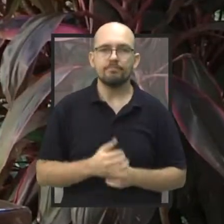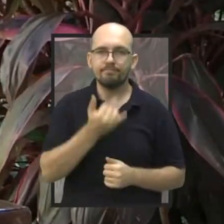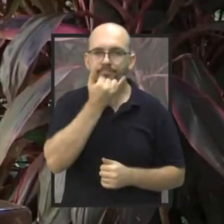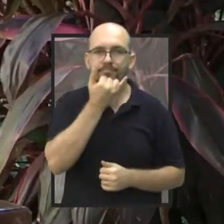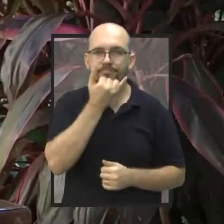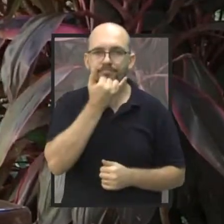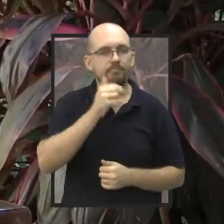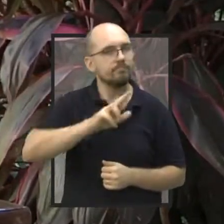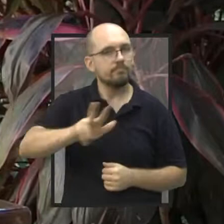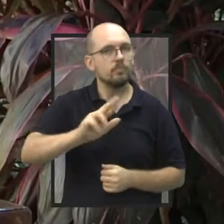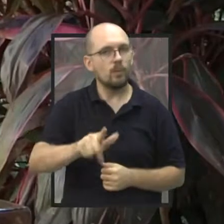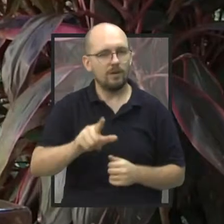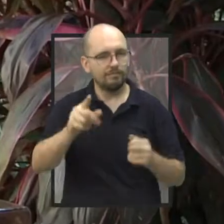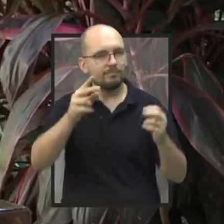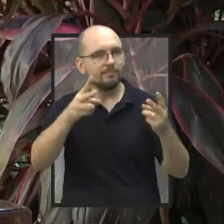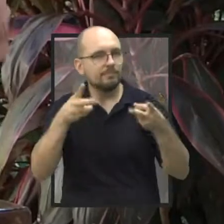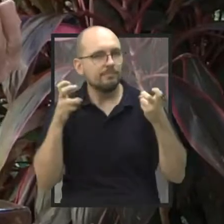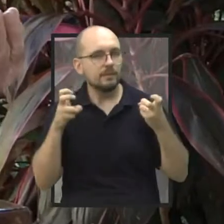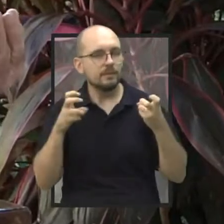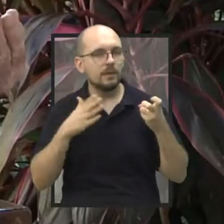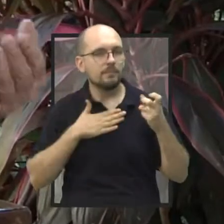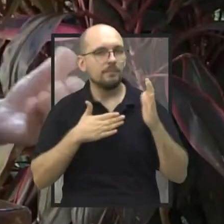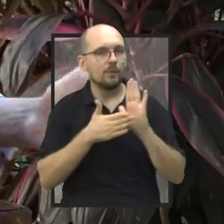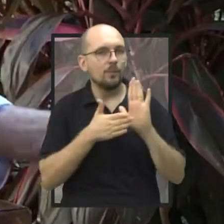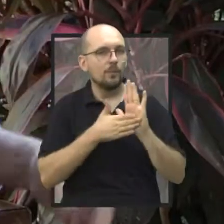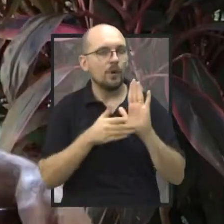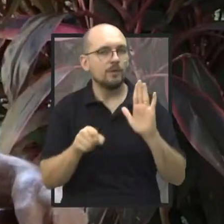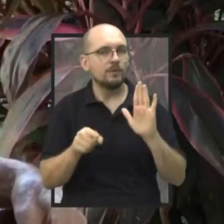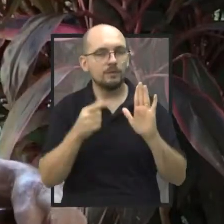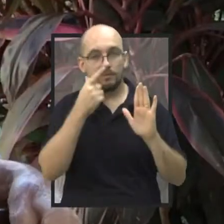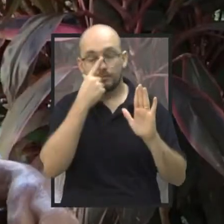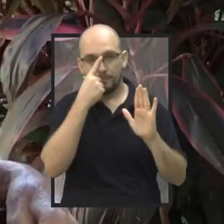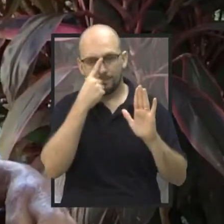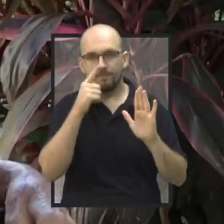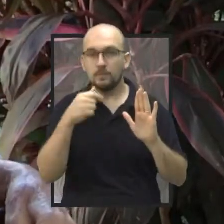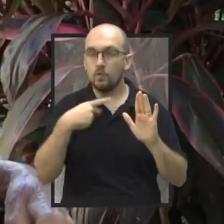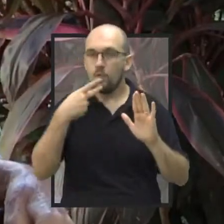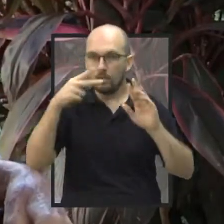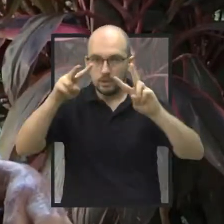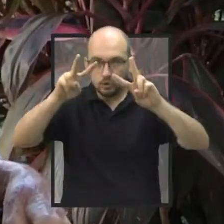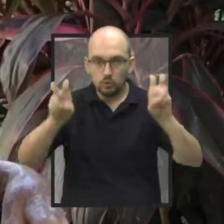Você percebe o meu propósito? Eu estou falando de